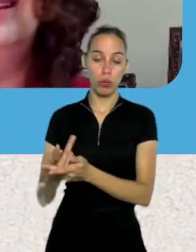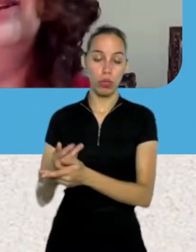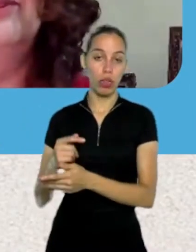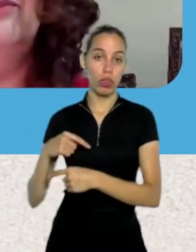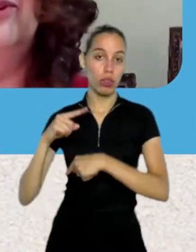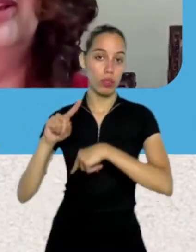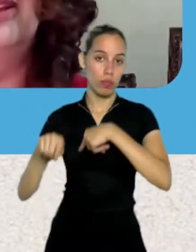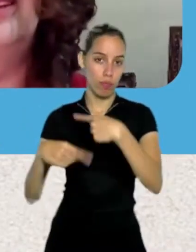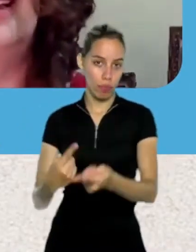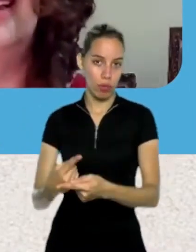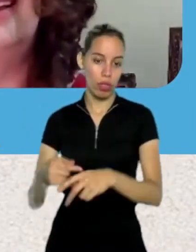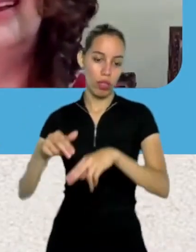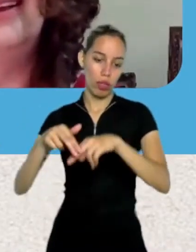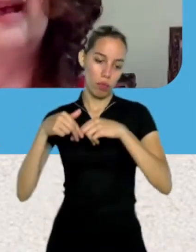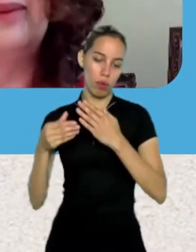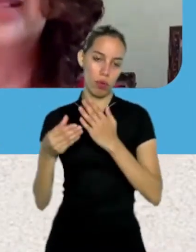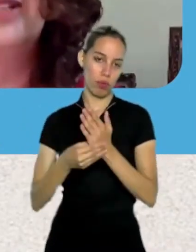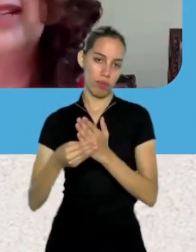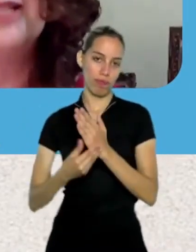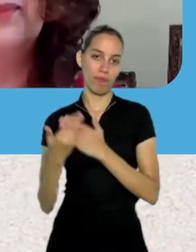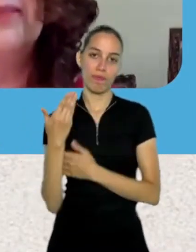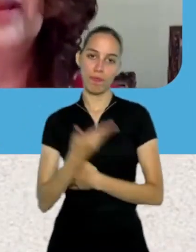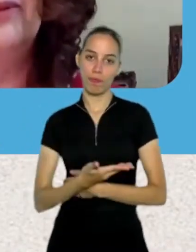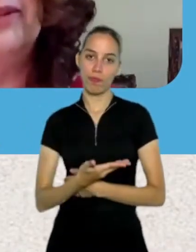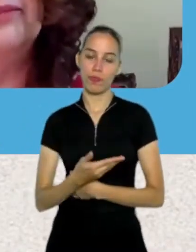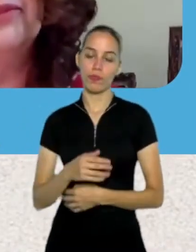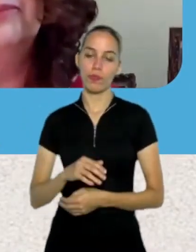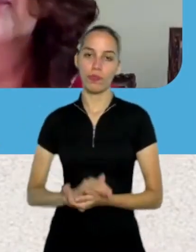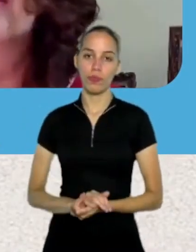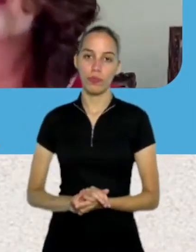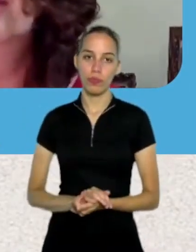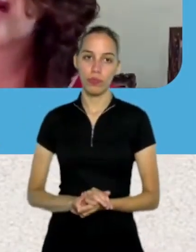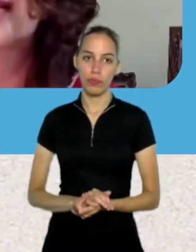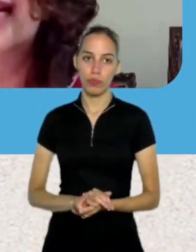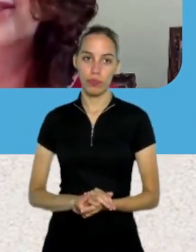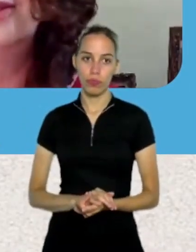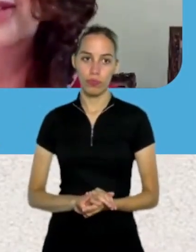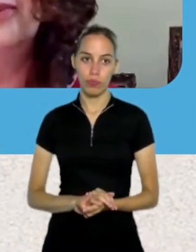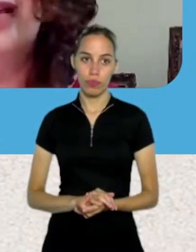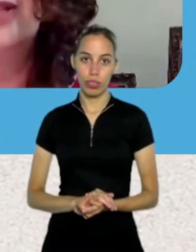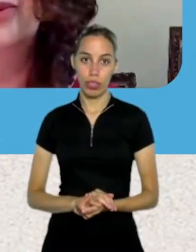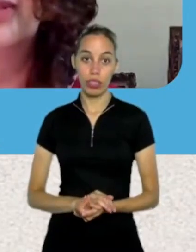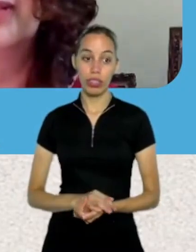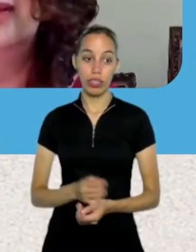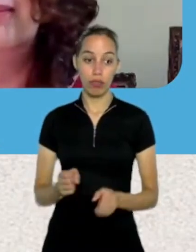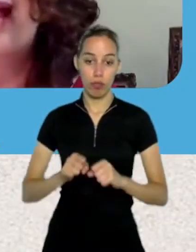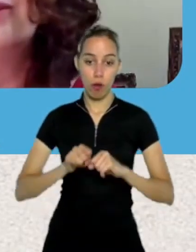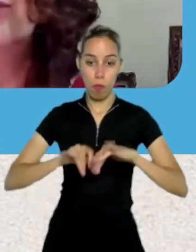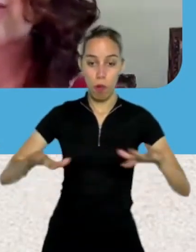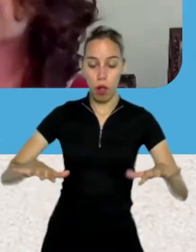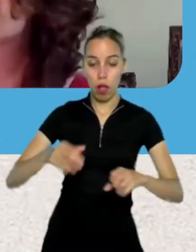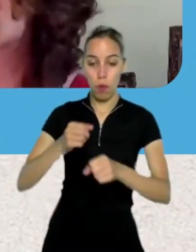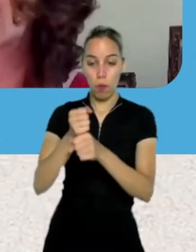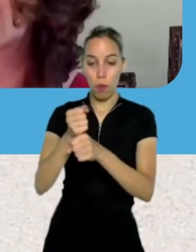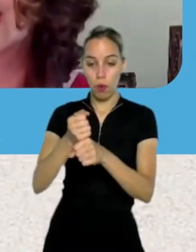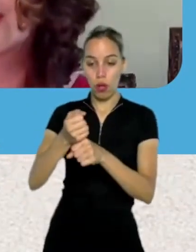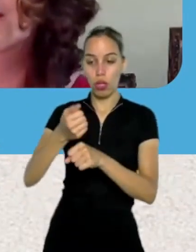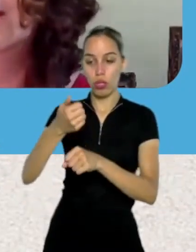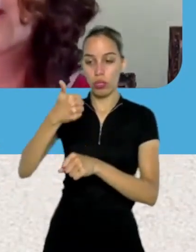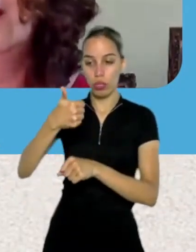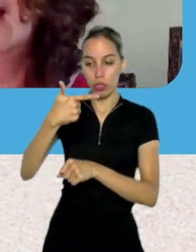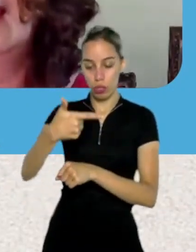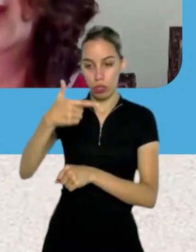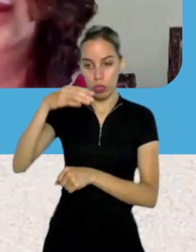depois foi a partir desse primeiro livro, que foi lançado em 2014, em março de